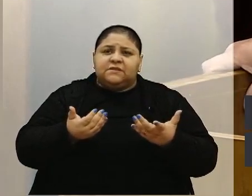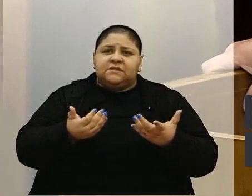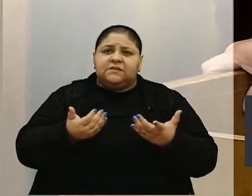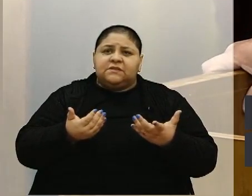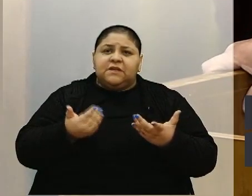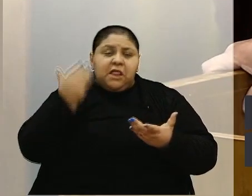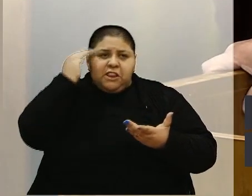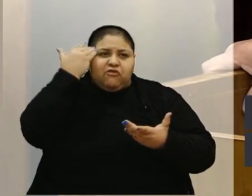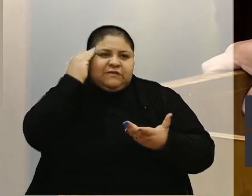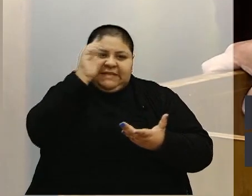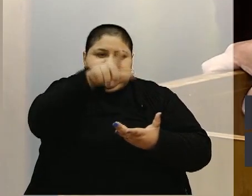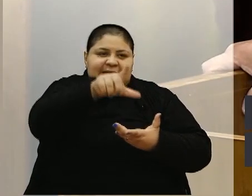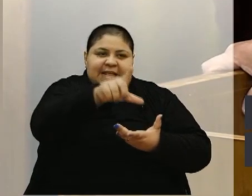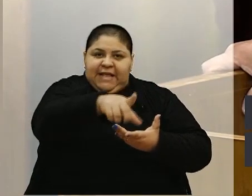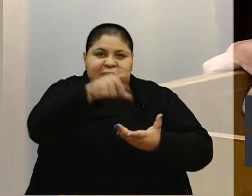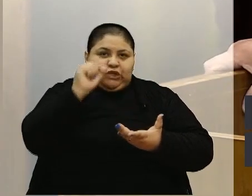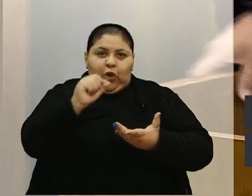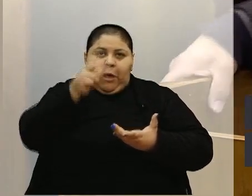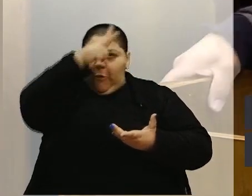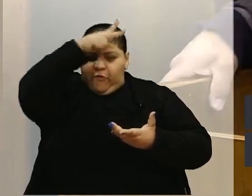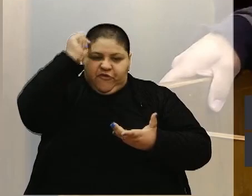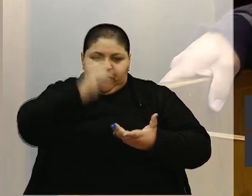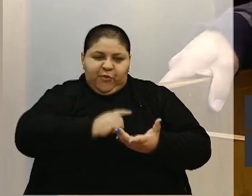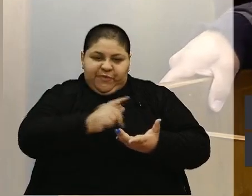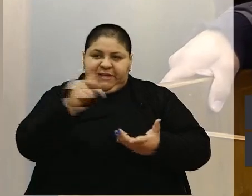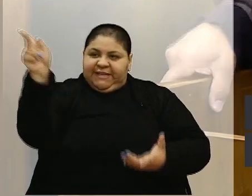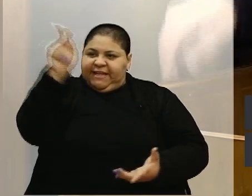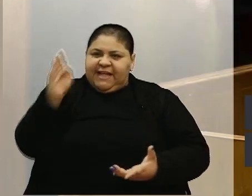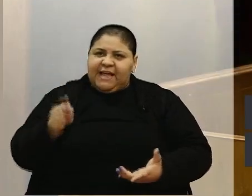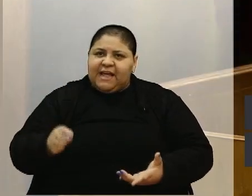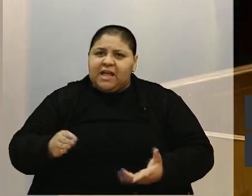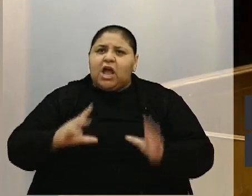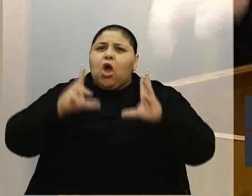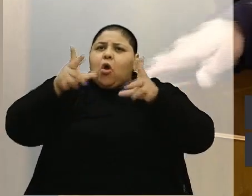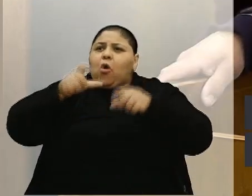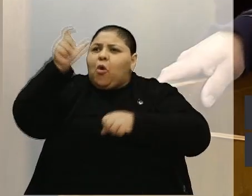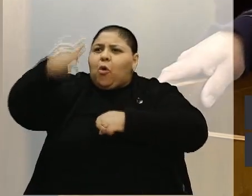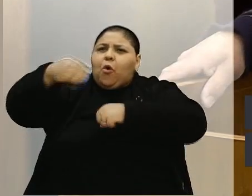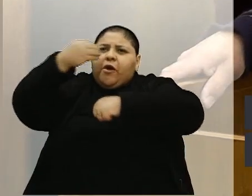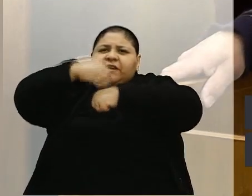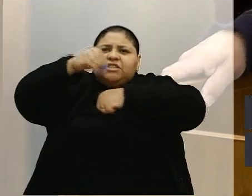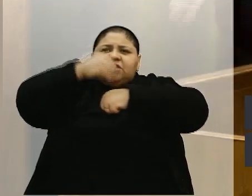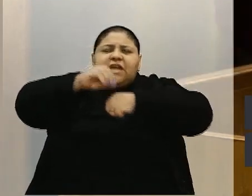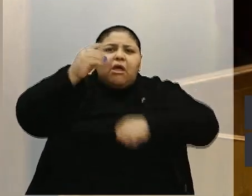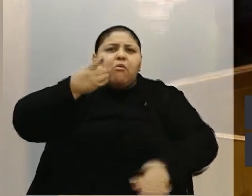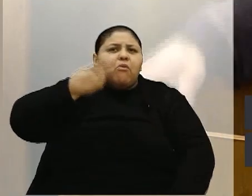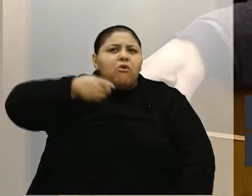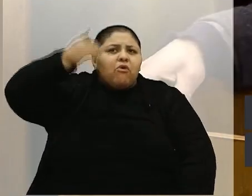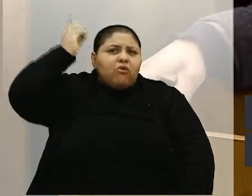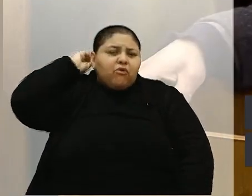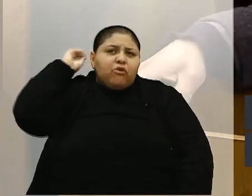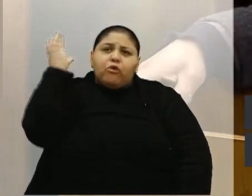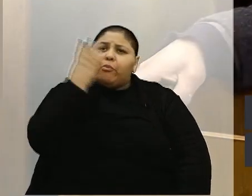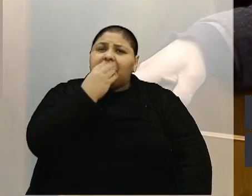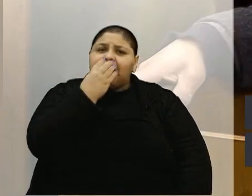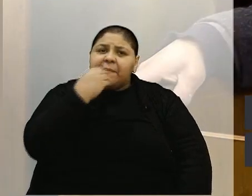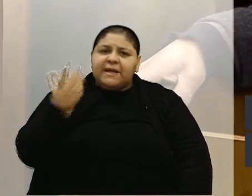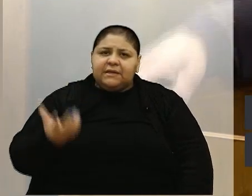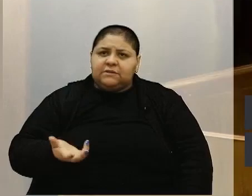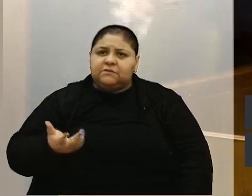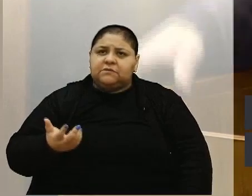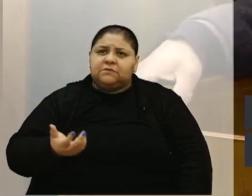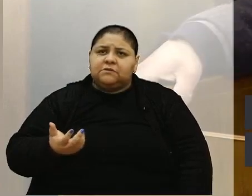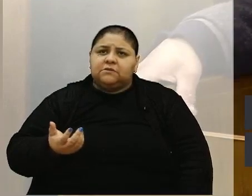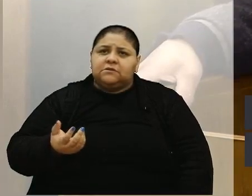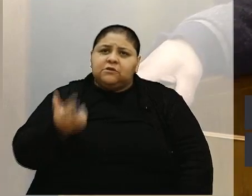República. Não? Gente, quantas pessoas eu indiquei para o Lucas Dil, para o Camiles,